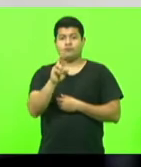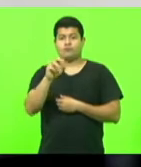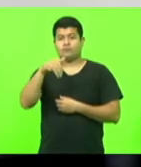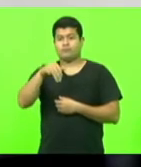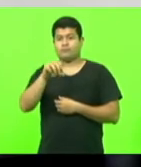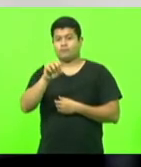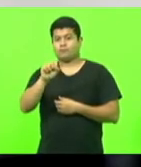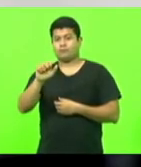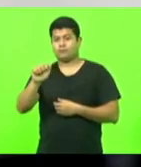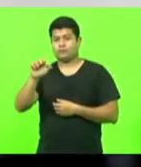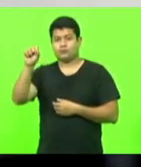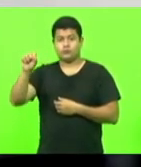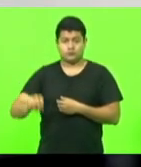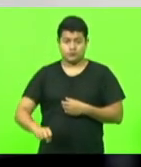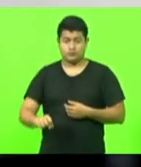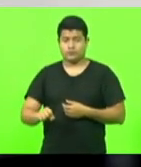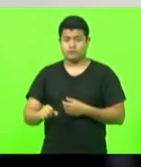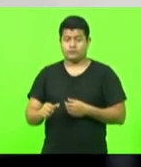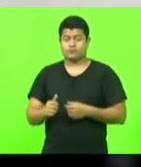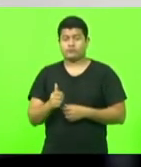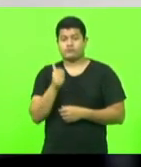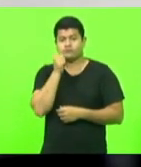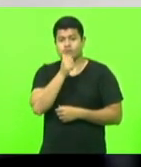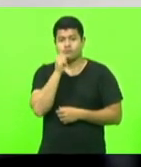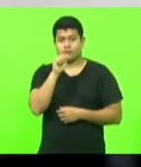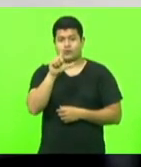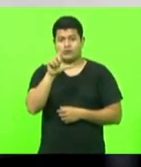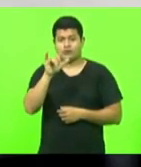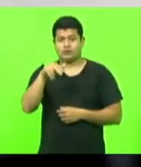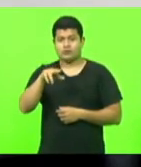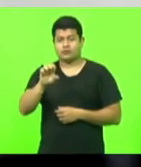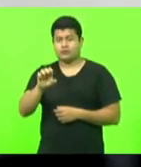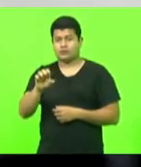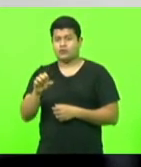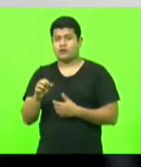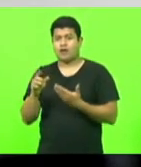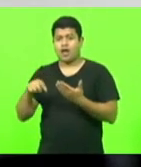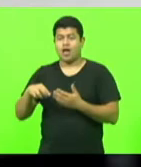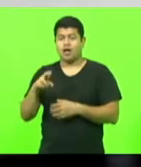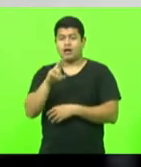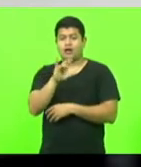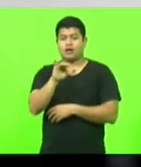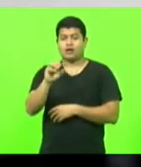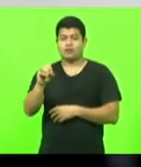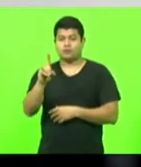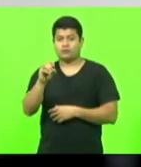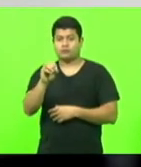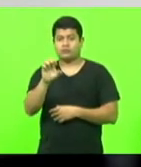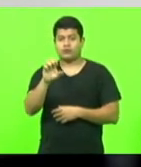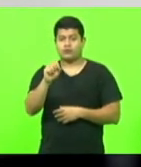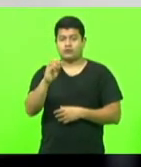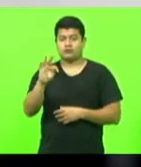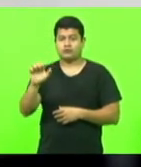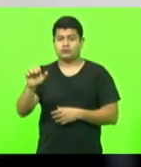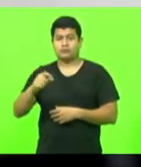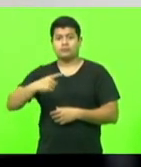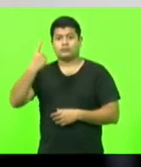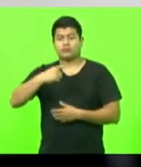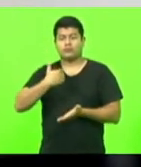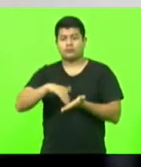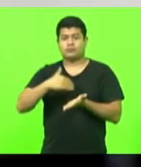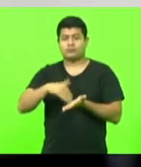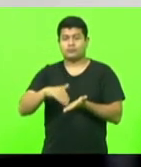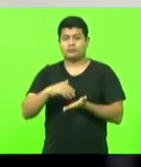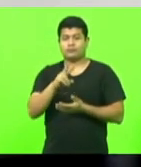Aline Priscila Postai é de Rio do Oeste, ela é a segunda vice-presidente. Primeiro secretário Vinícius Bach,